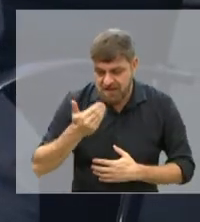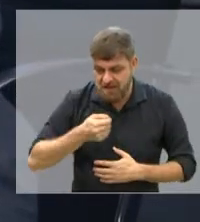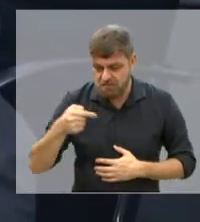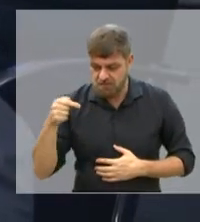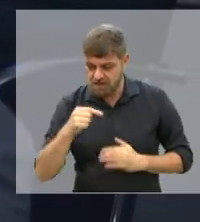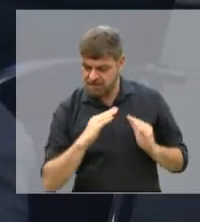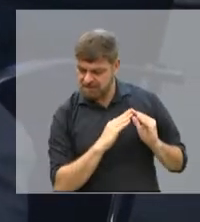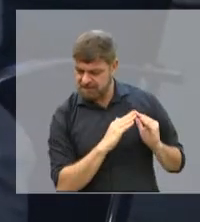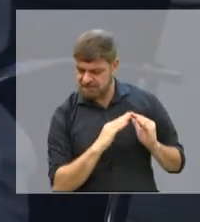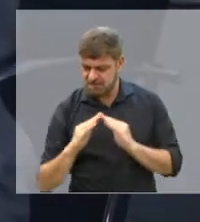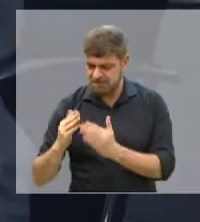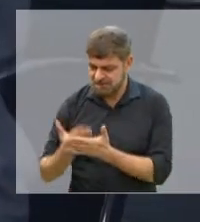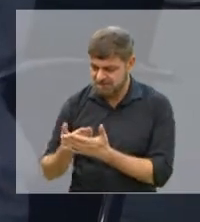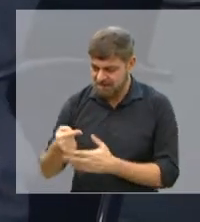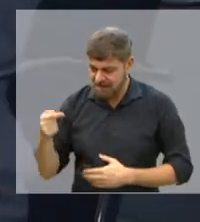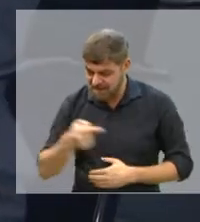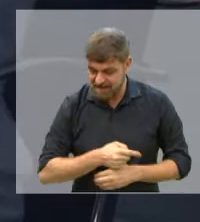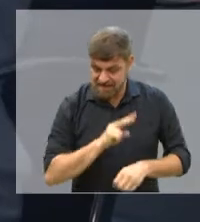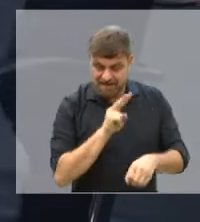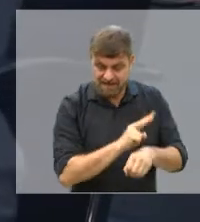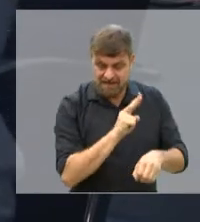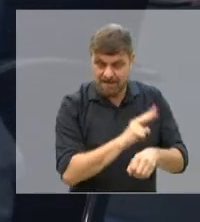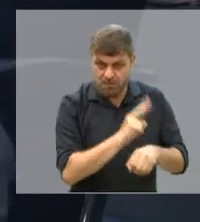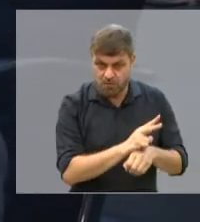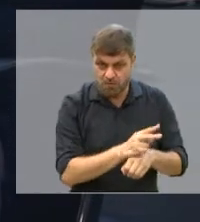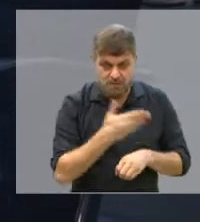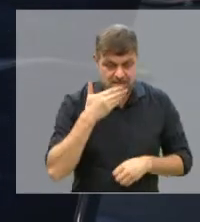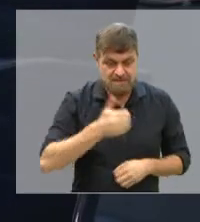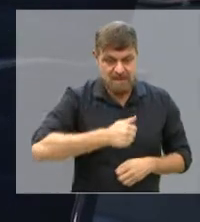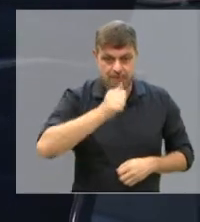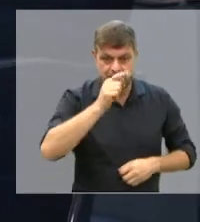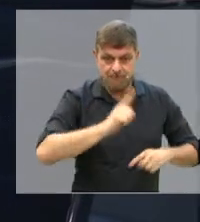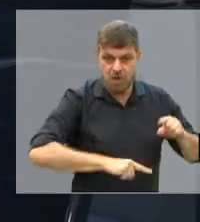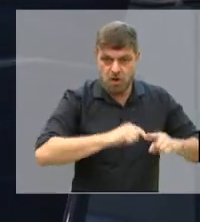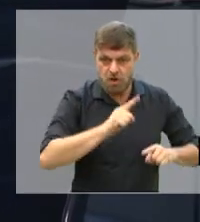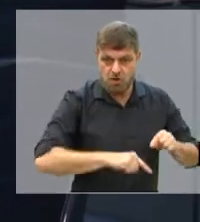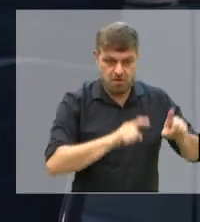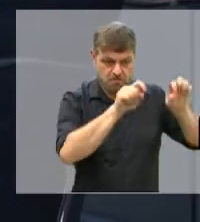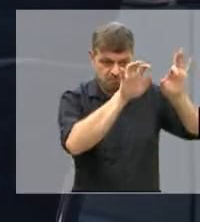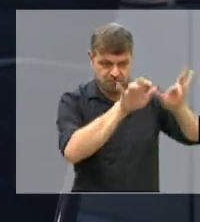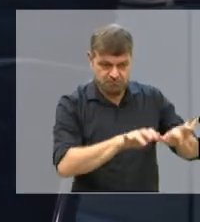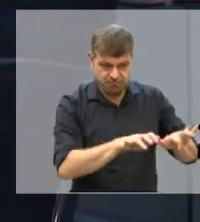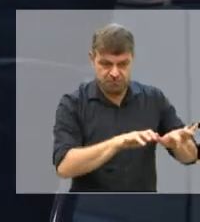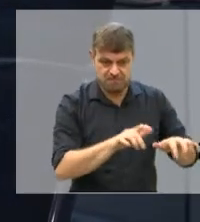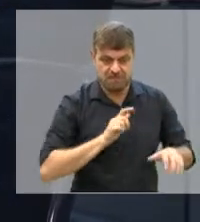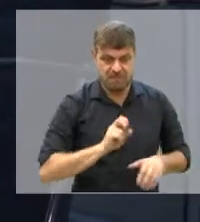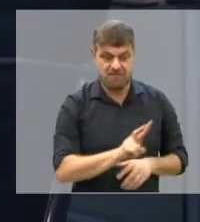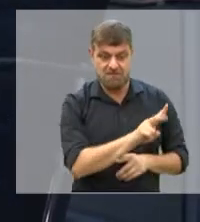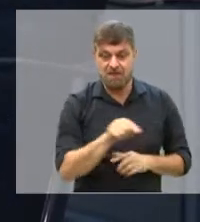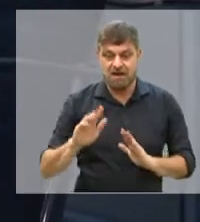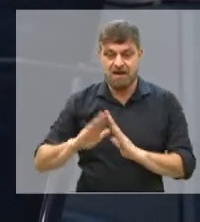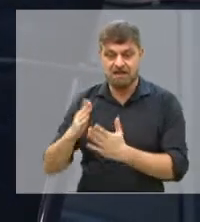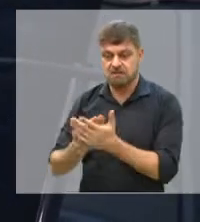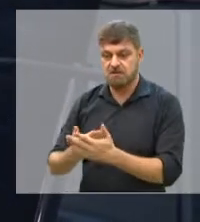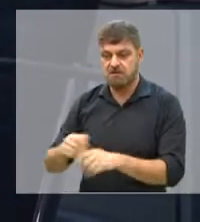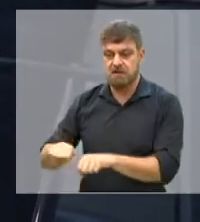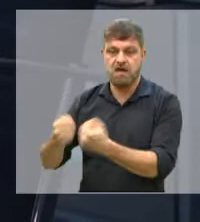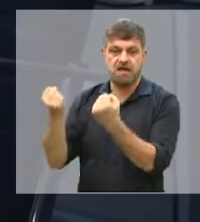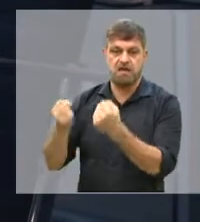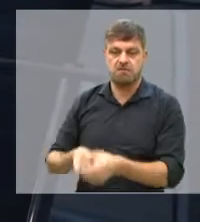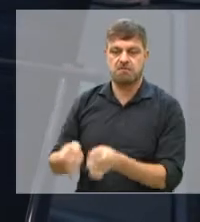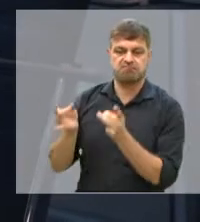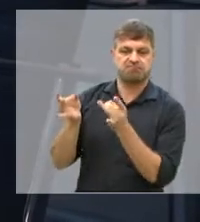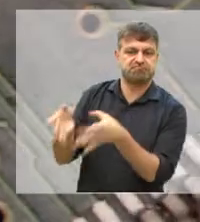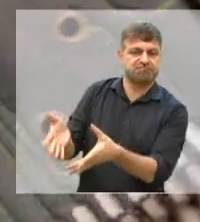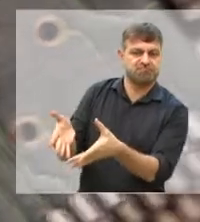equipamento, que se queimar ou ele paga ou o pai. Ele vai dar valor aqui. Dá valor. Né? No colégio, queimou, fica lá na